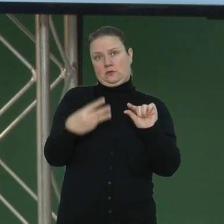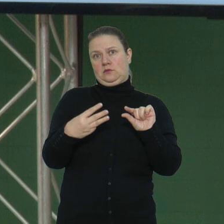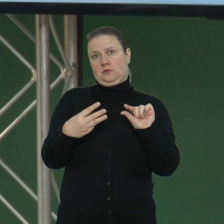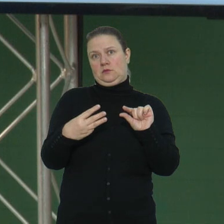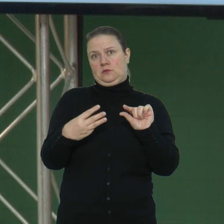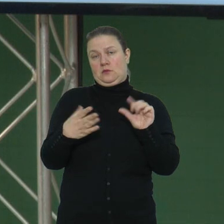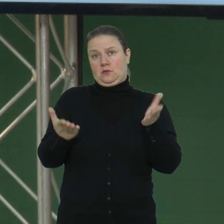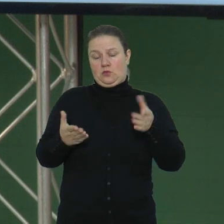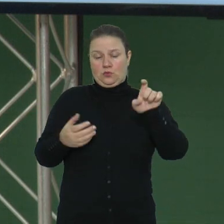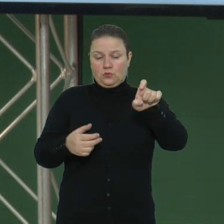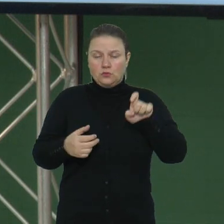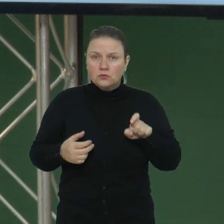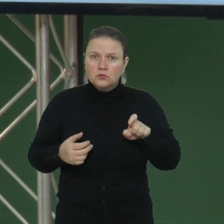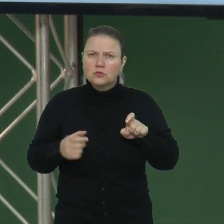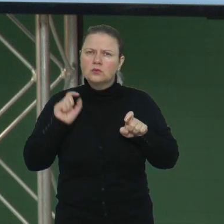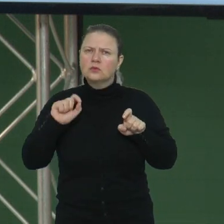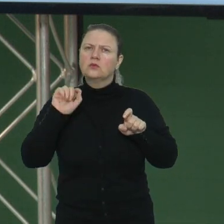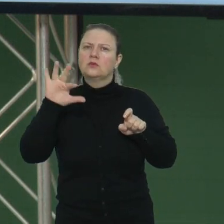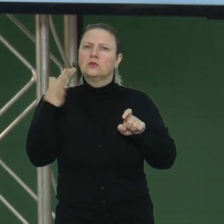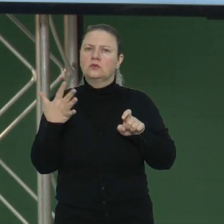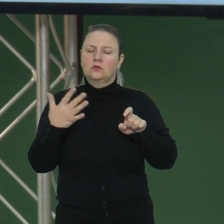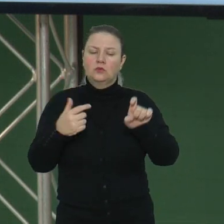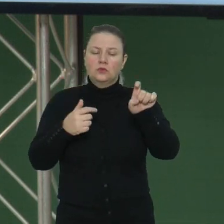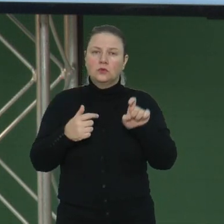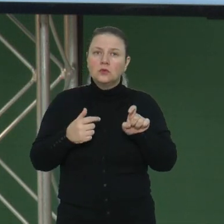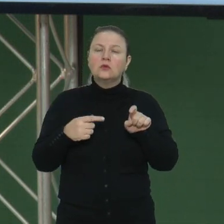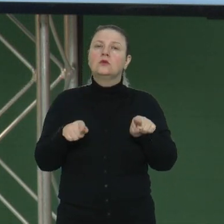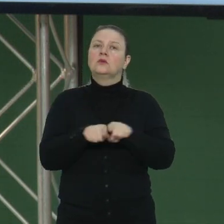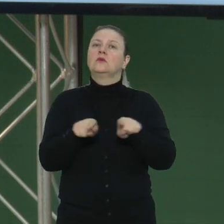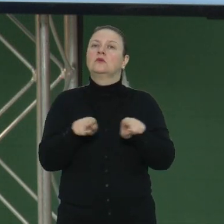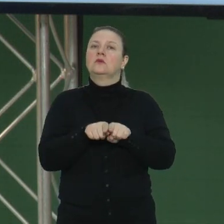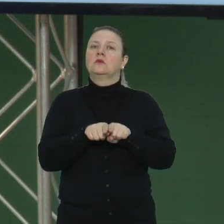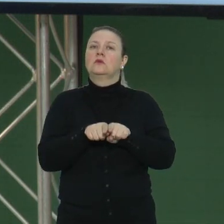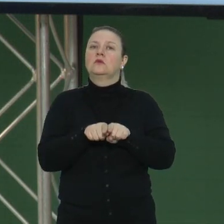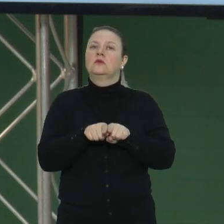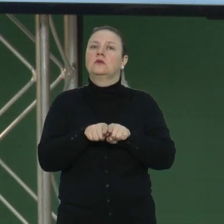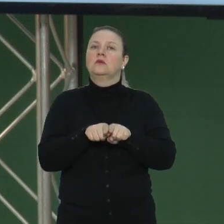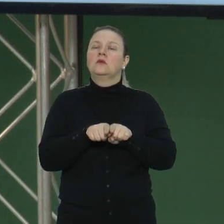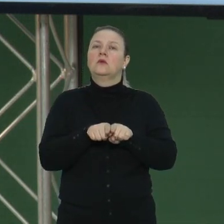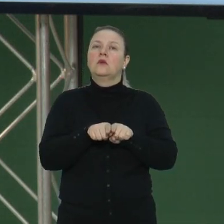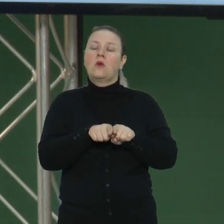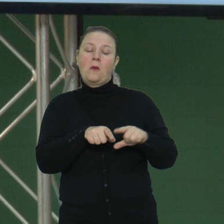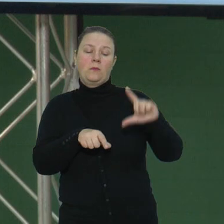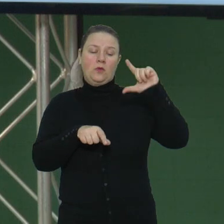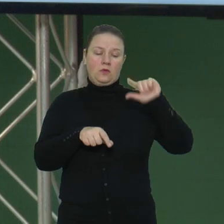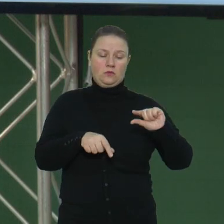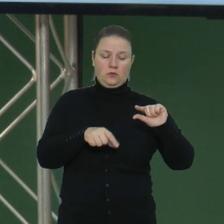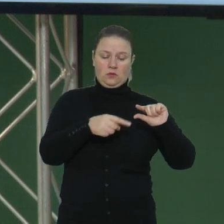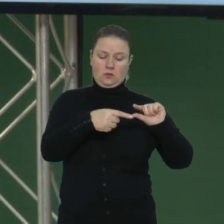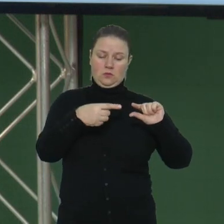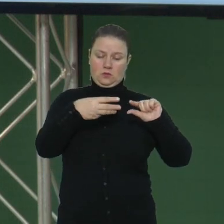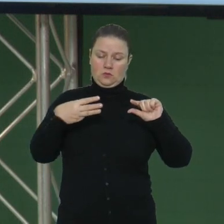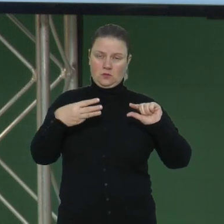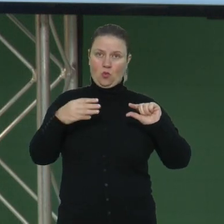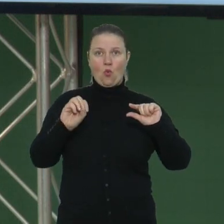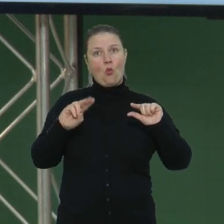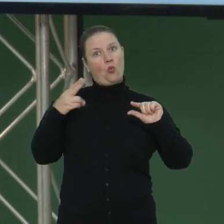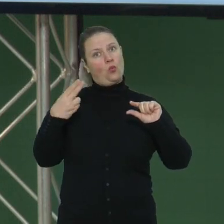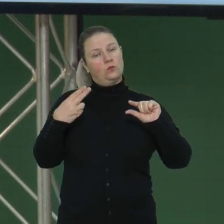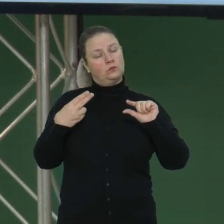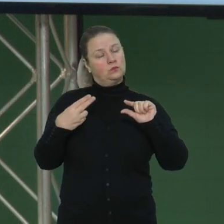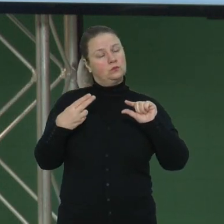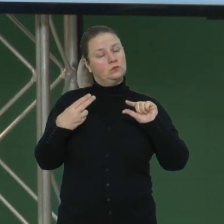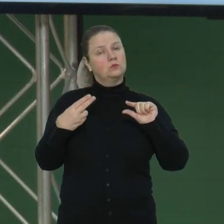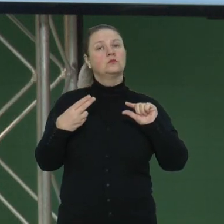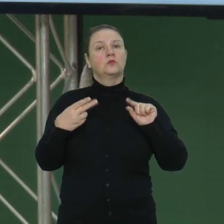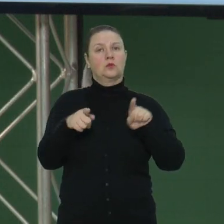que o x ele está aqui, o que acontece? O x tem que ser o quê? Ou menor que menos 3, ou menor do que o 3,